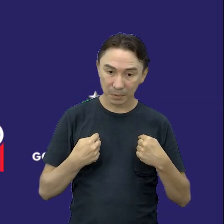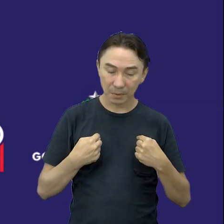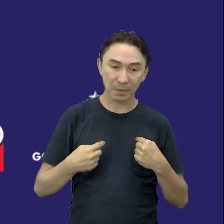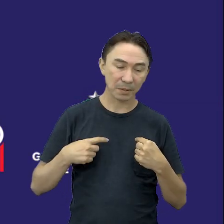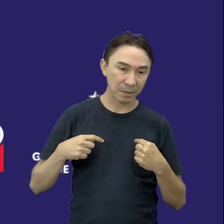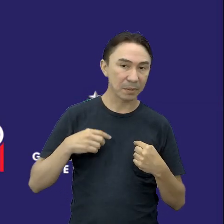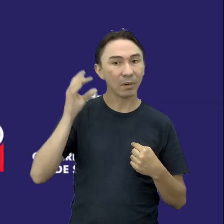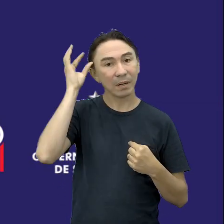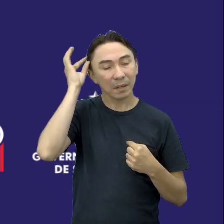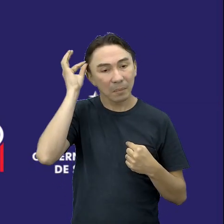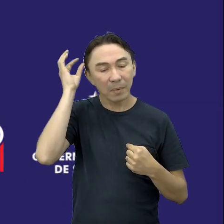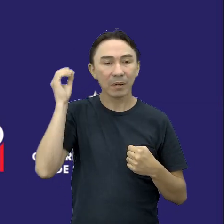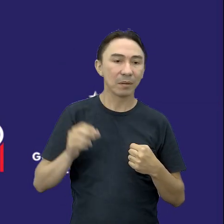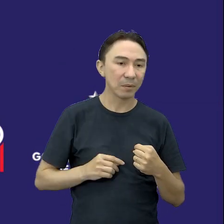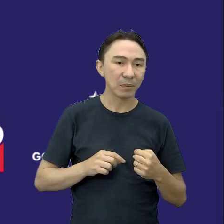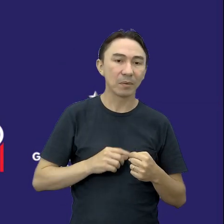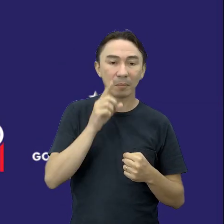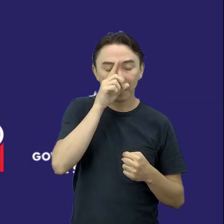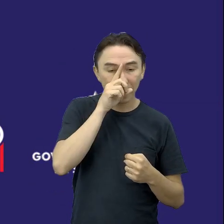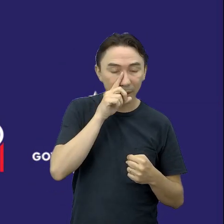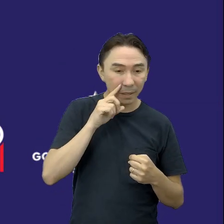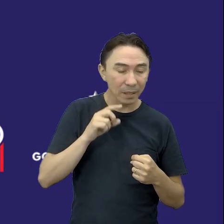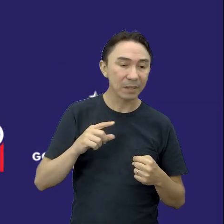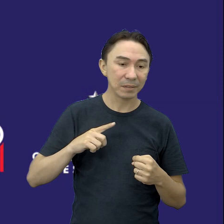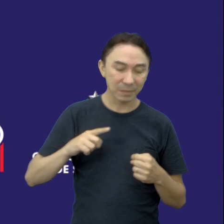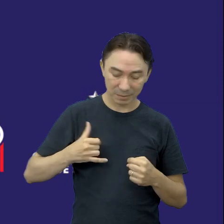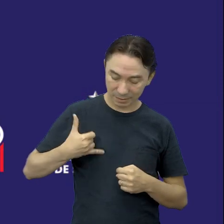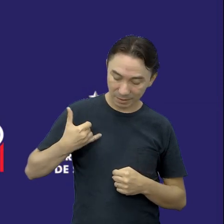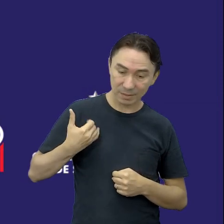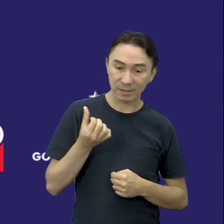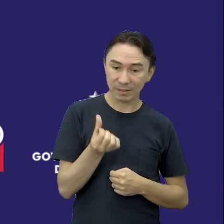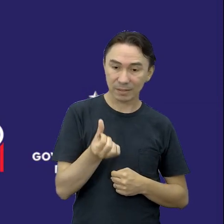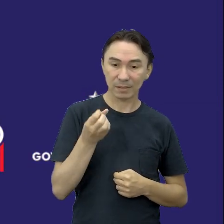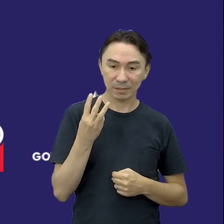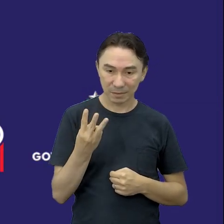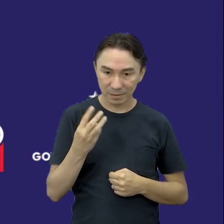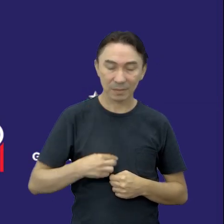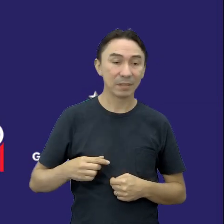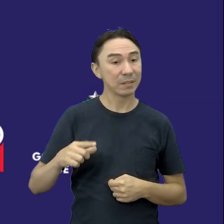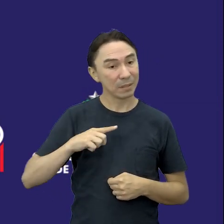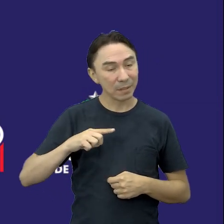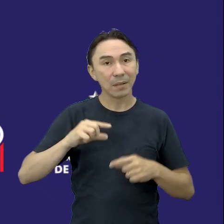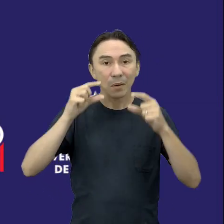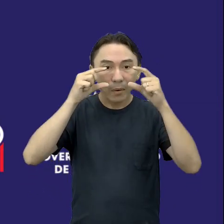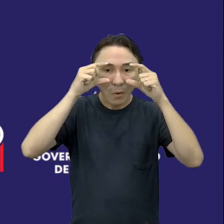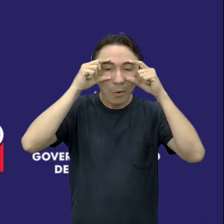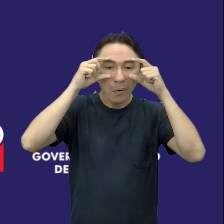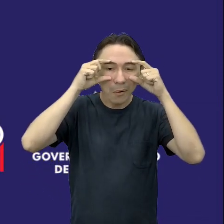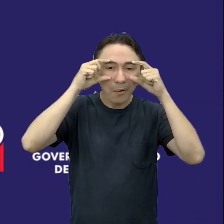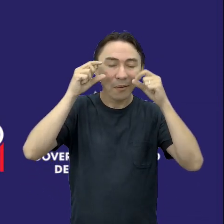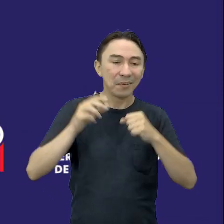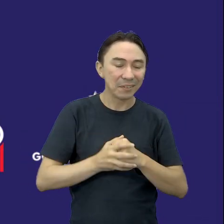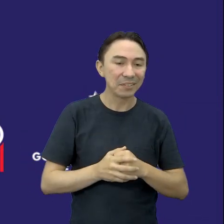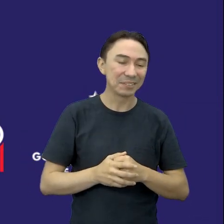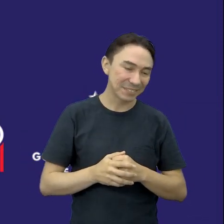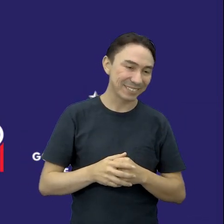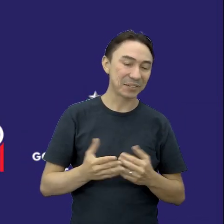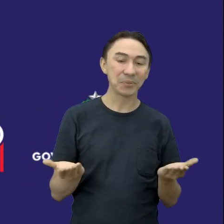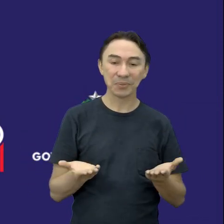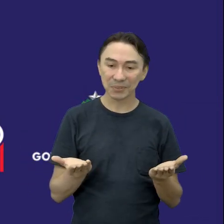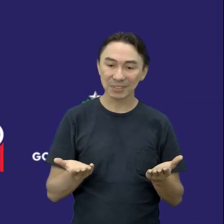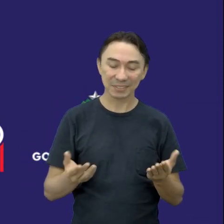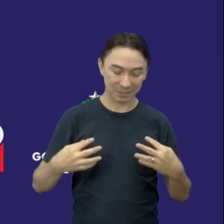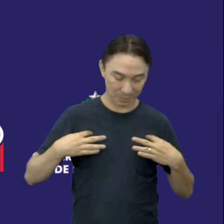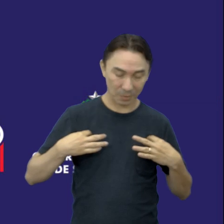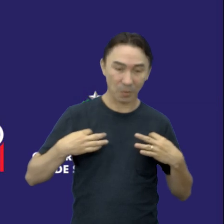cabelo castanho, eu tenho 63 anos, eu uso óculos, meu rosto é redondinho, hoje eu estou